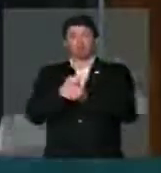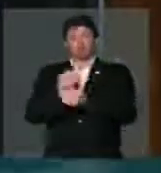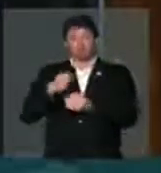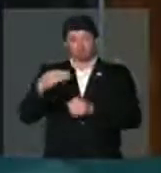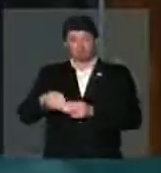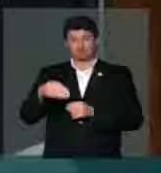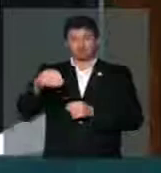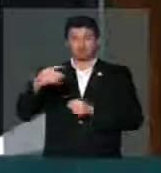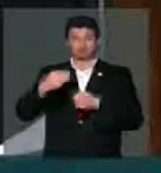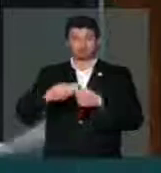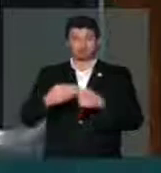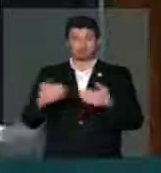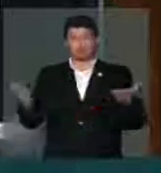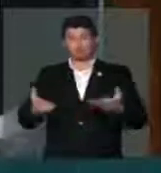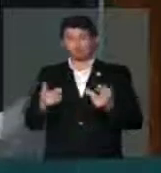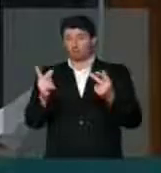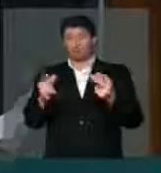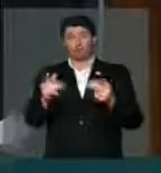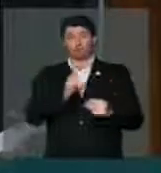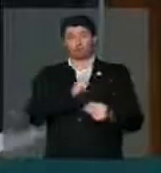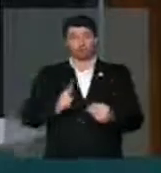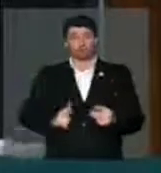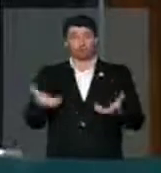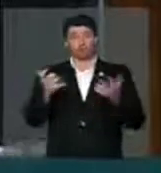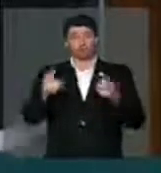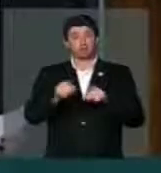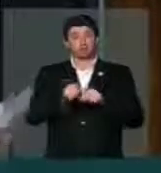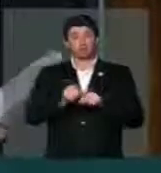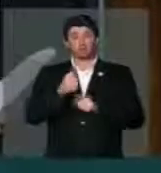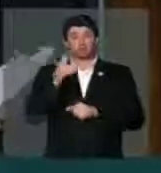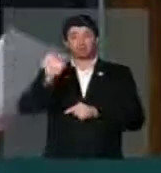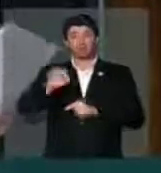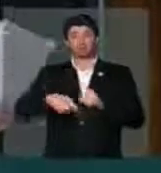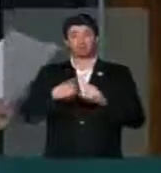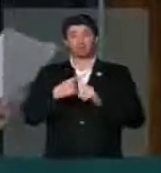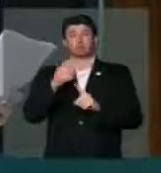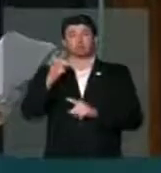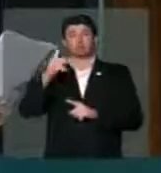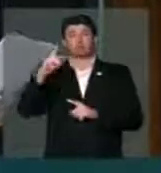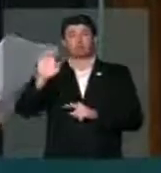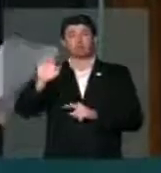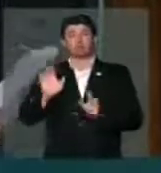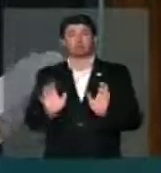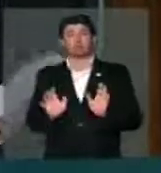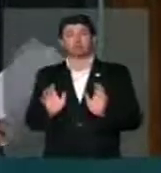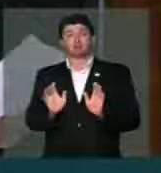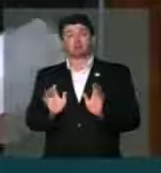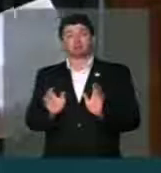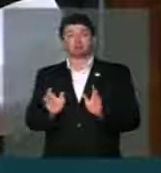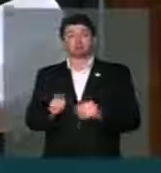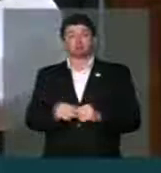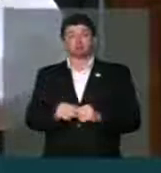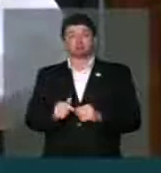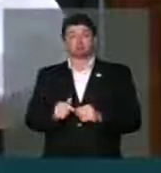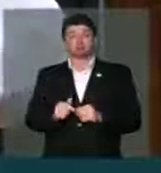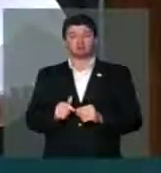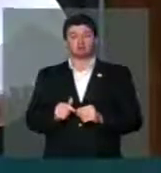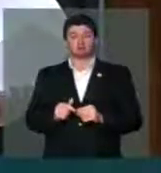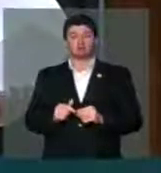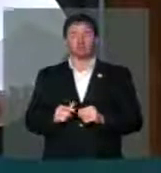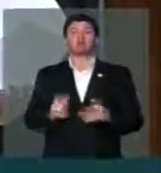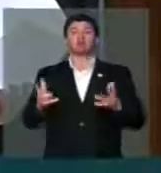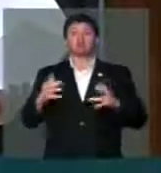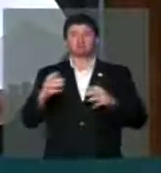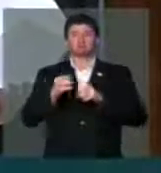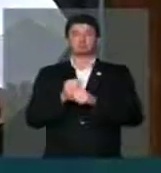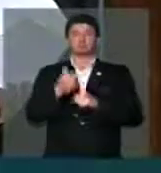Da mesma forma, agora os governadores querem um aumento de 1% do fundo de participação dos estados, passando exatamente a